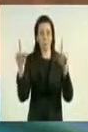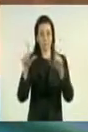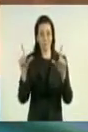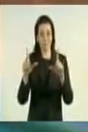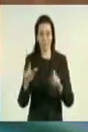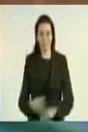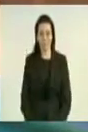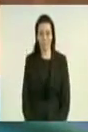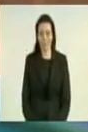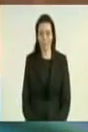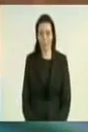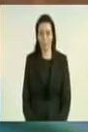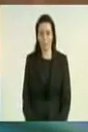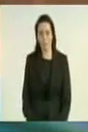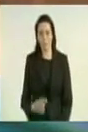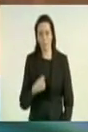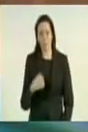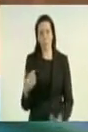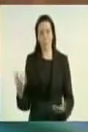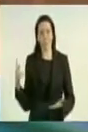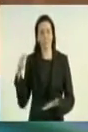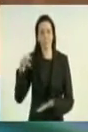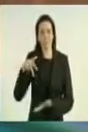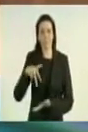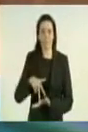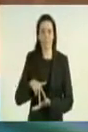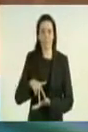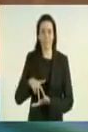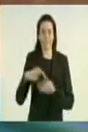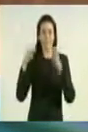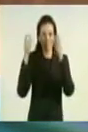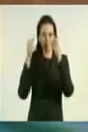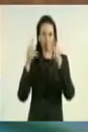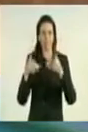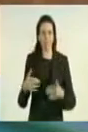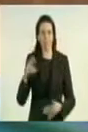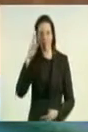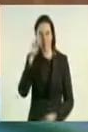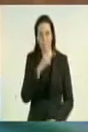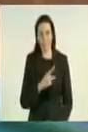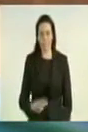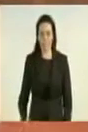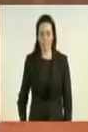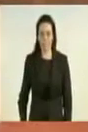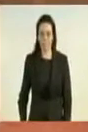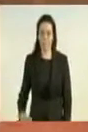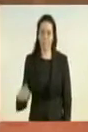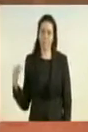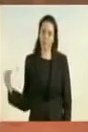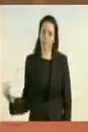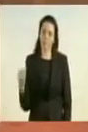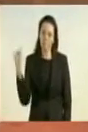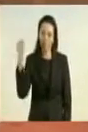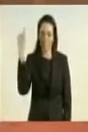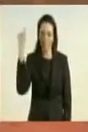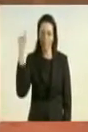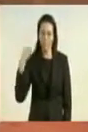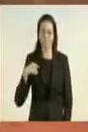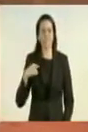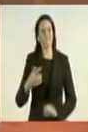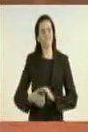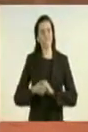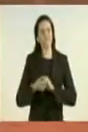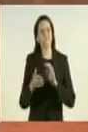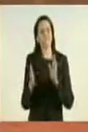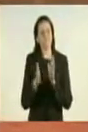eu quero apenas destacar, senhor presidente, a importância, cumprimentando de modo especial o deputado Estênio Rezende,